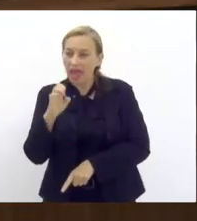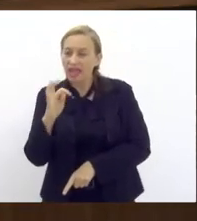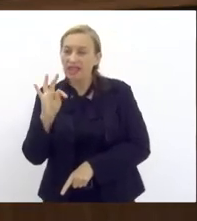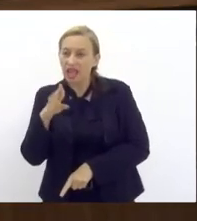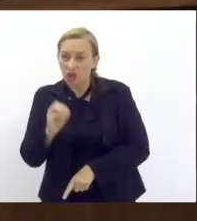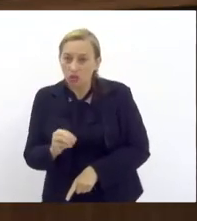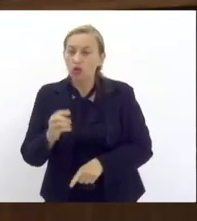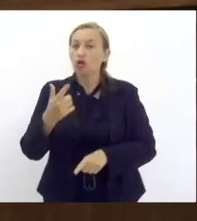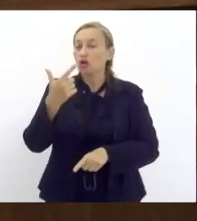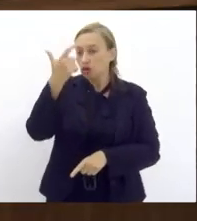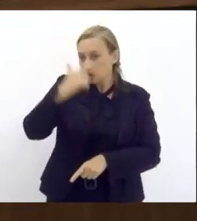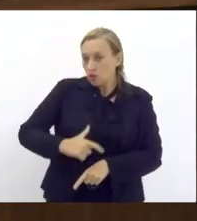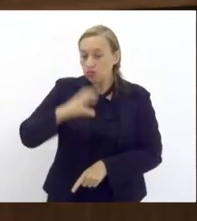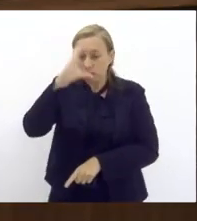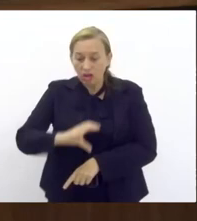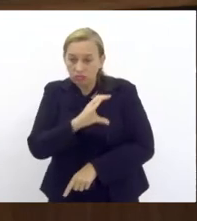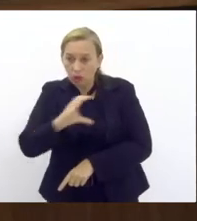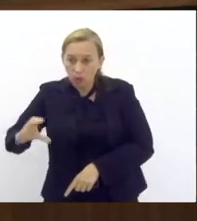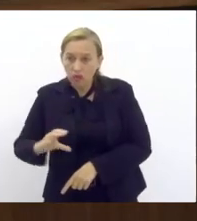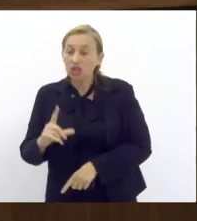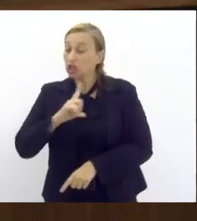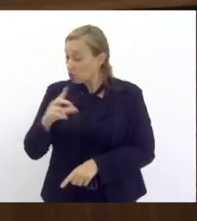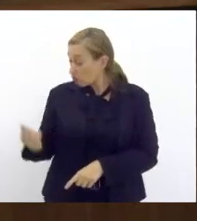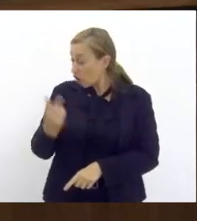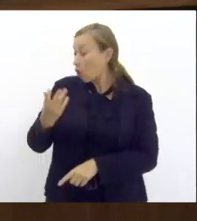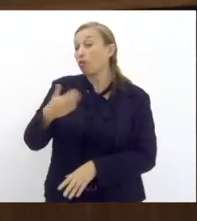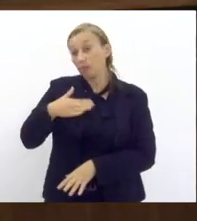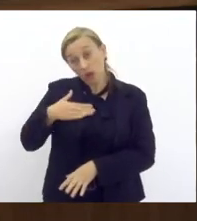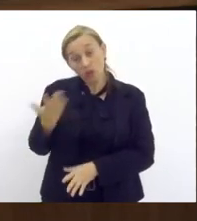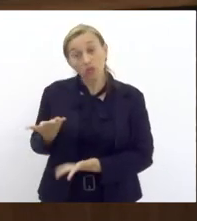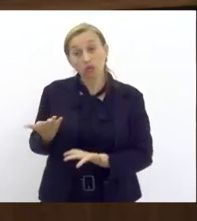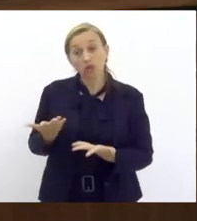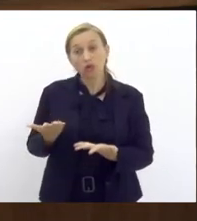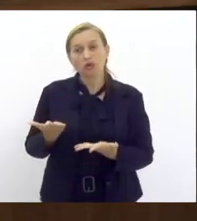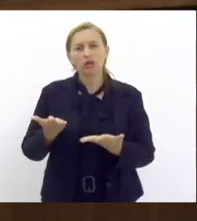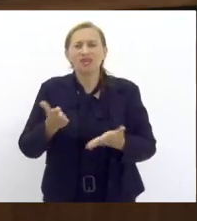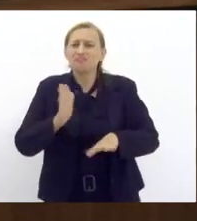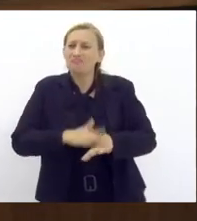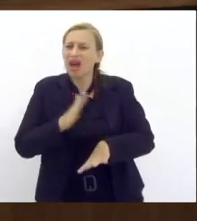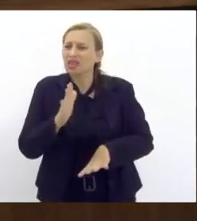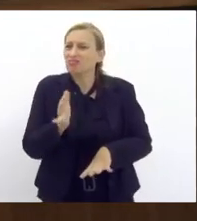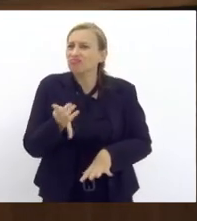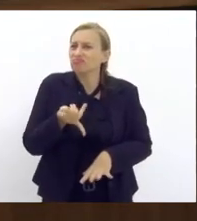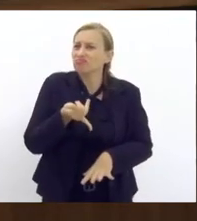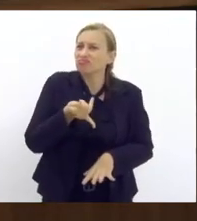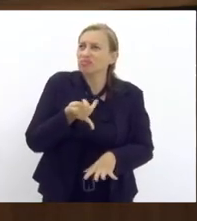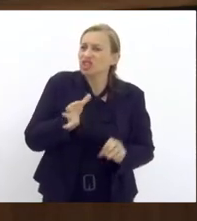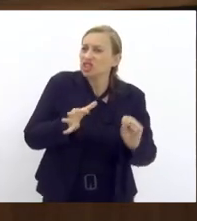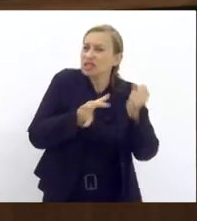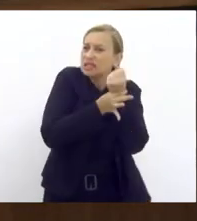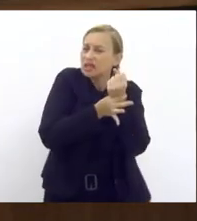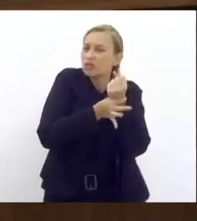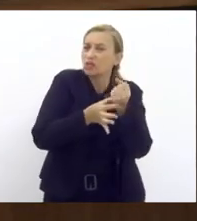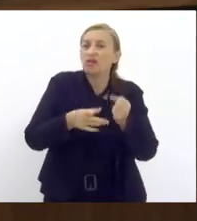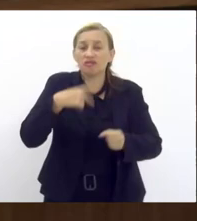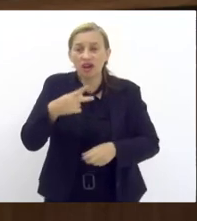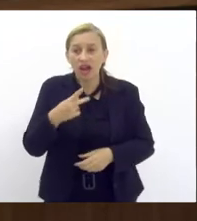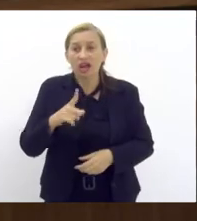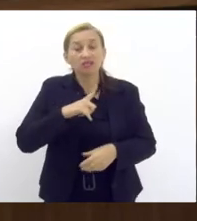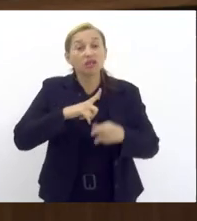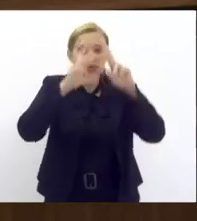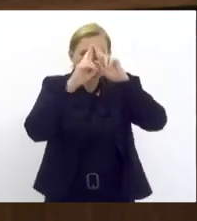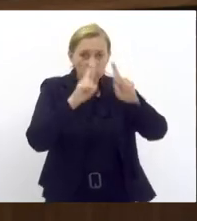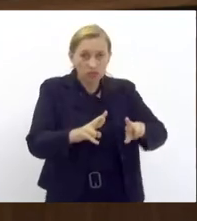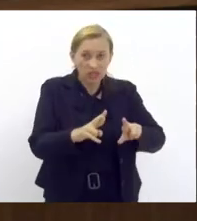católico, e eu tenho as minhas questões e valores. E a que mais me deixa absolutamente seguro é dizer que nós temos que